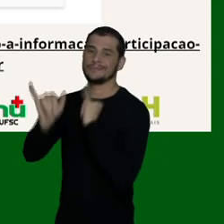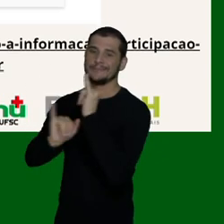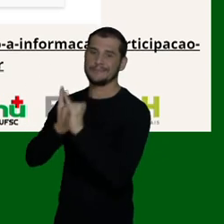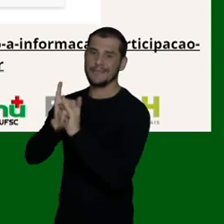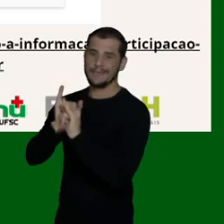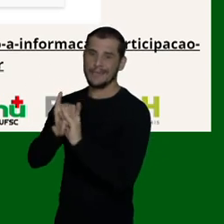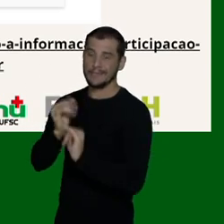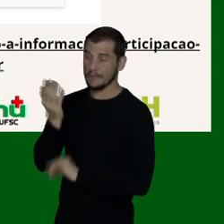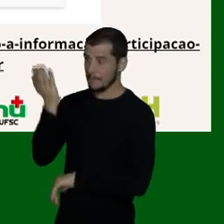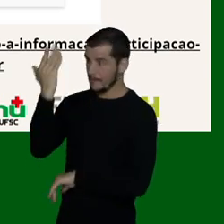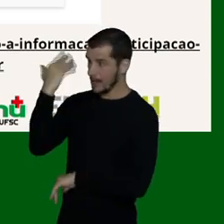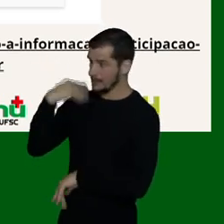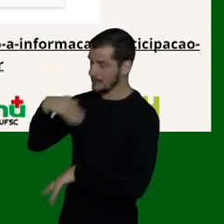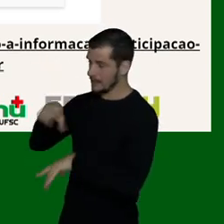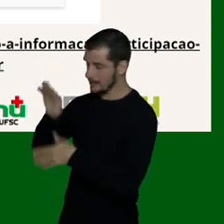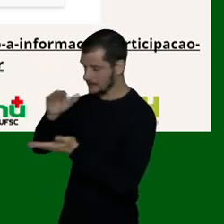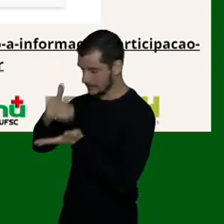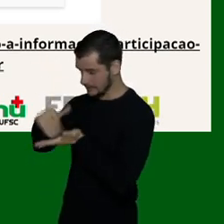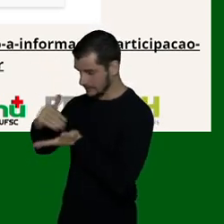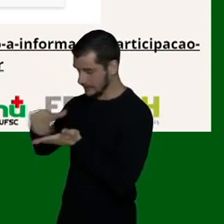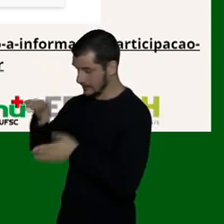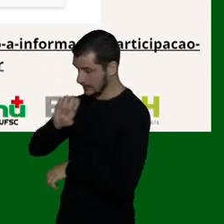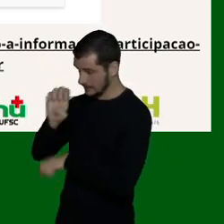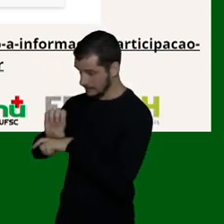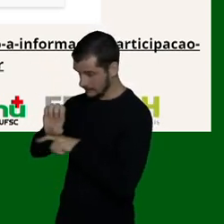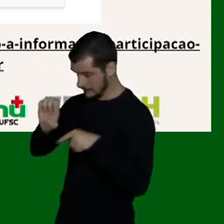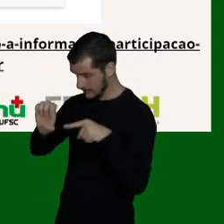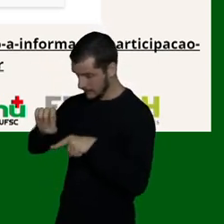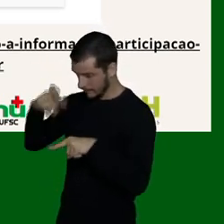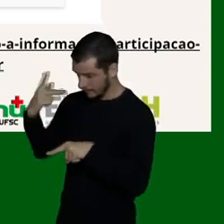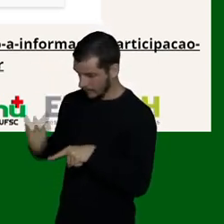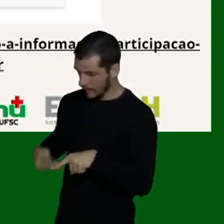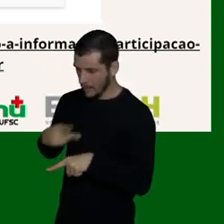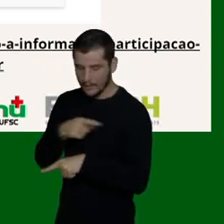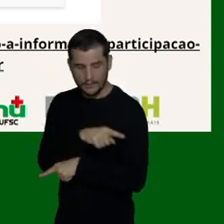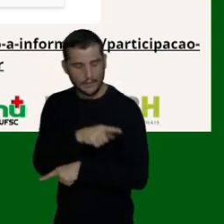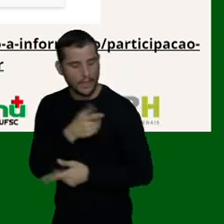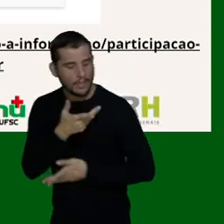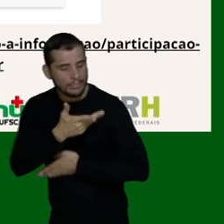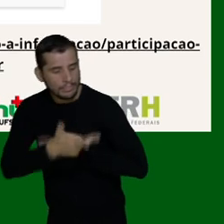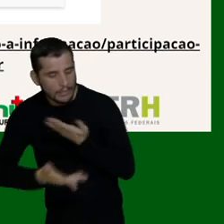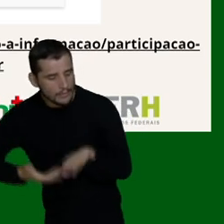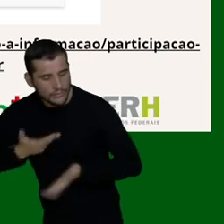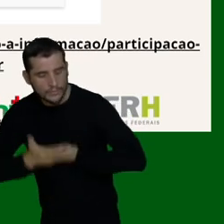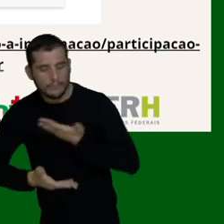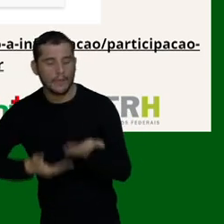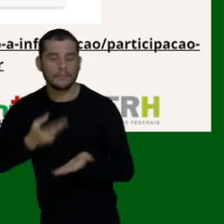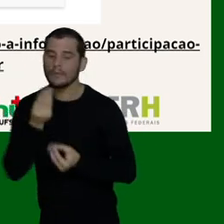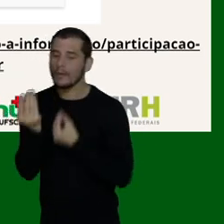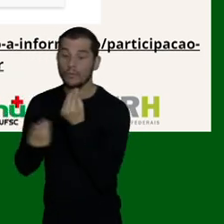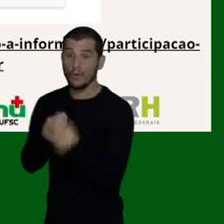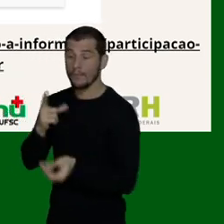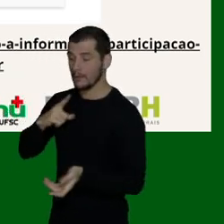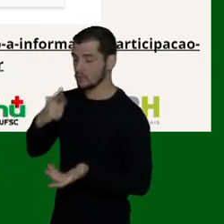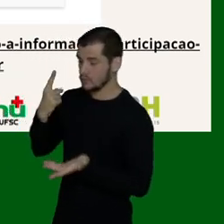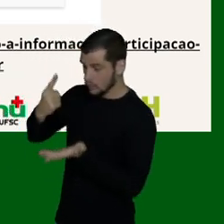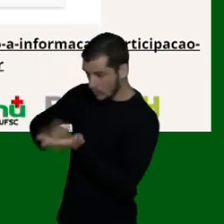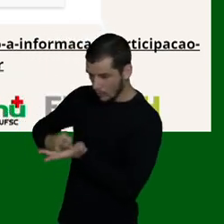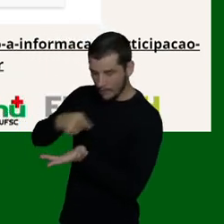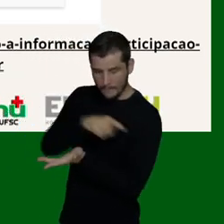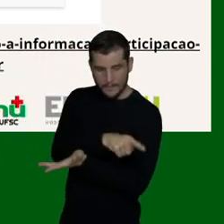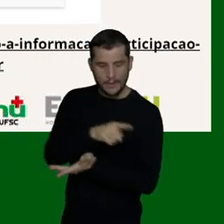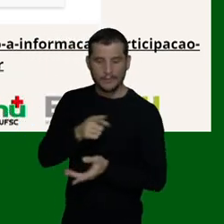mantivemos o as consultas que fosse e ocorresse o treinamento das equipes